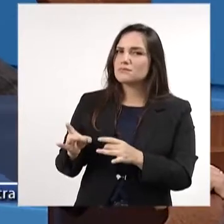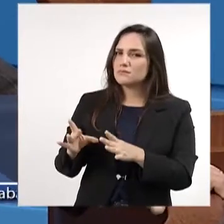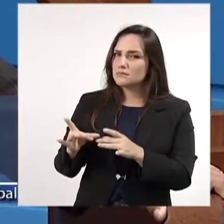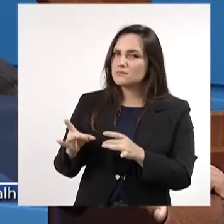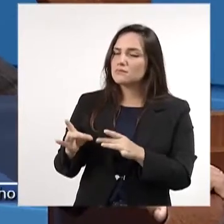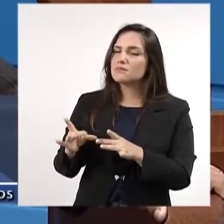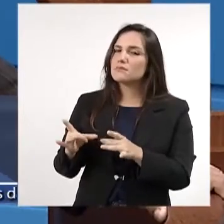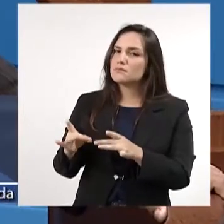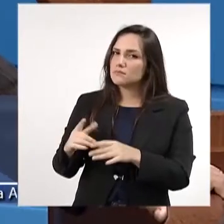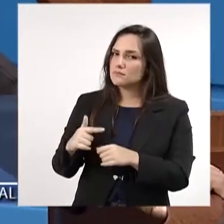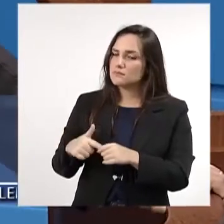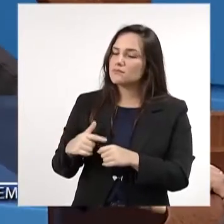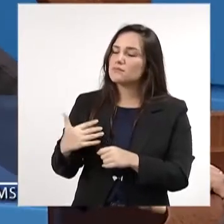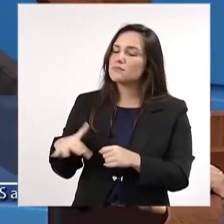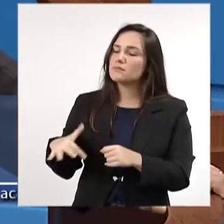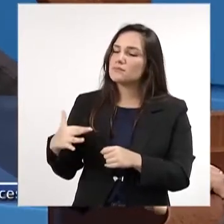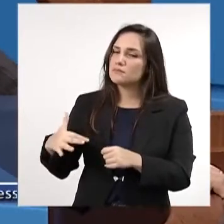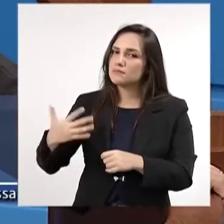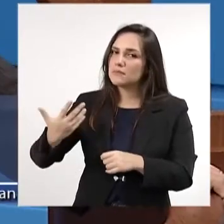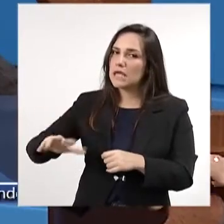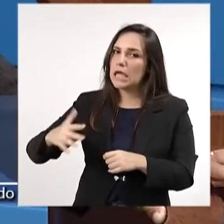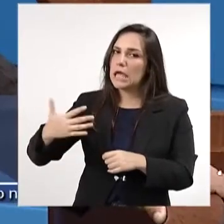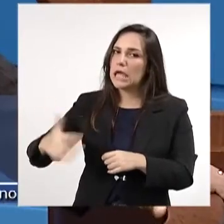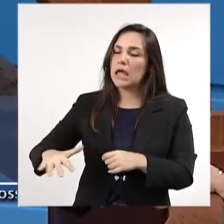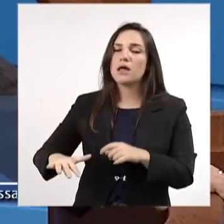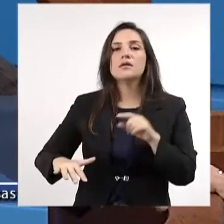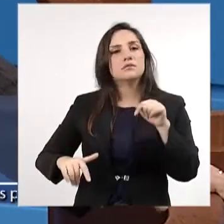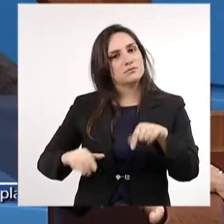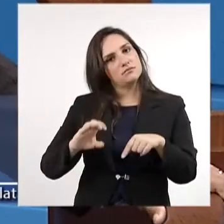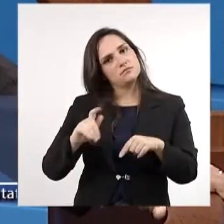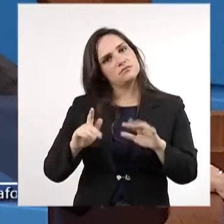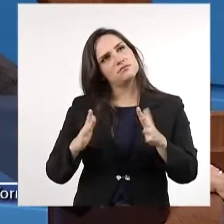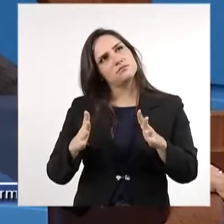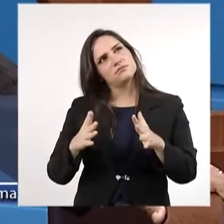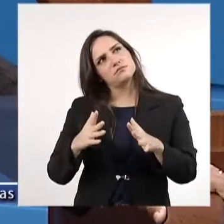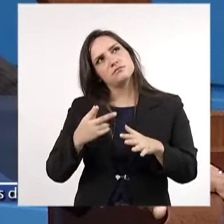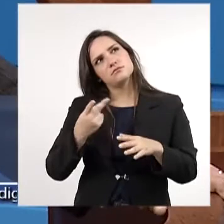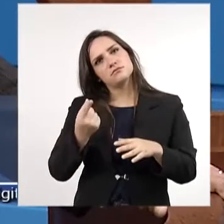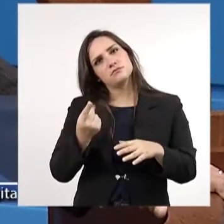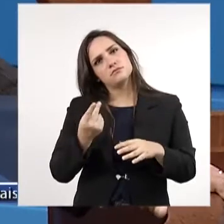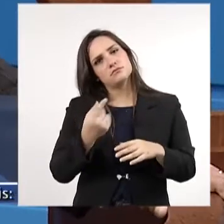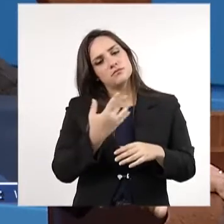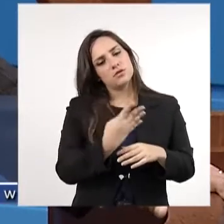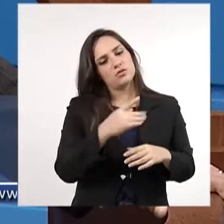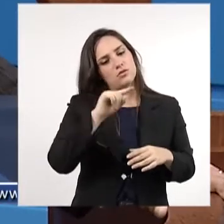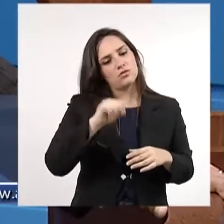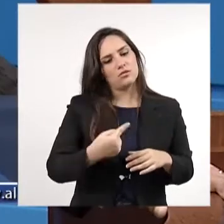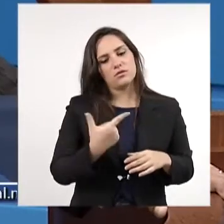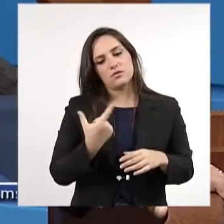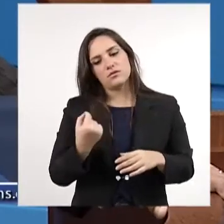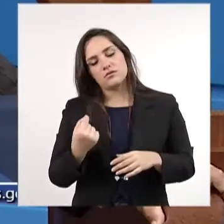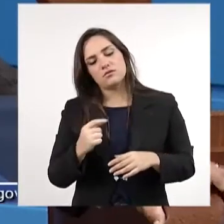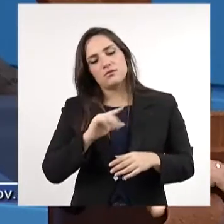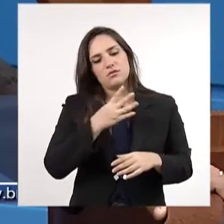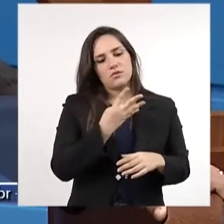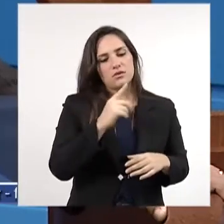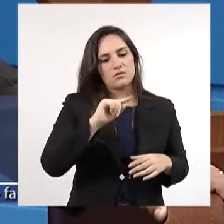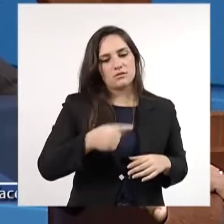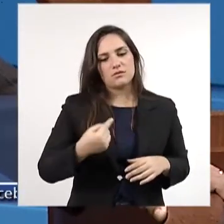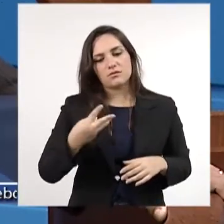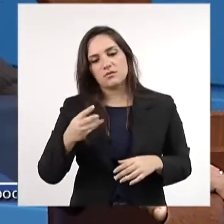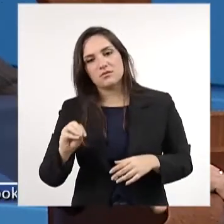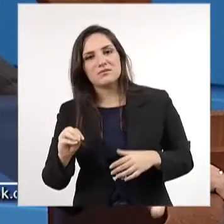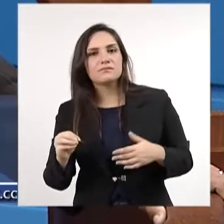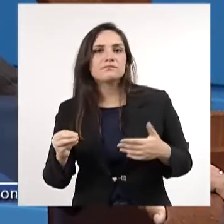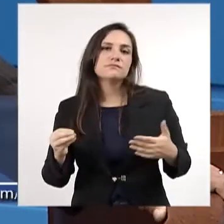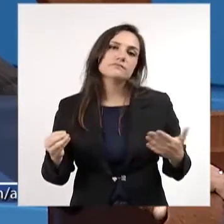principalmente aqui em Campo Grande, na faixa de R$ 4,20, R$ 4,30,